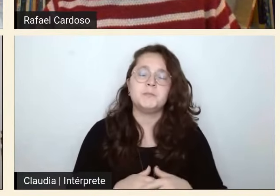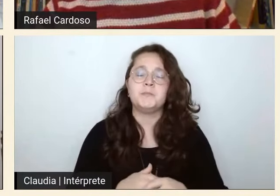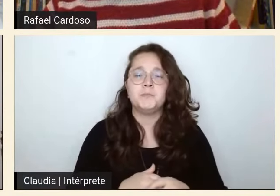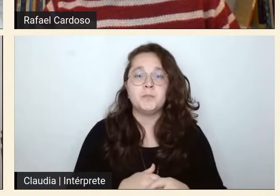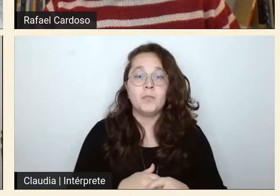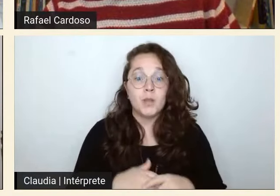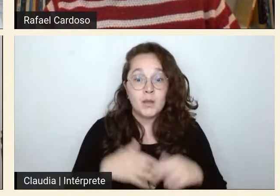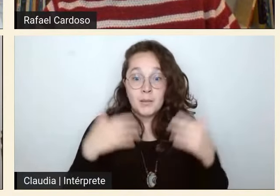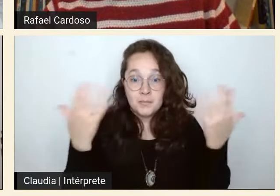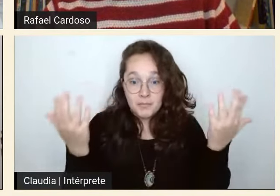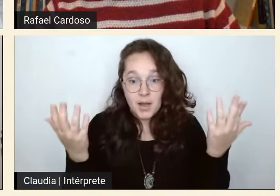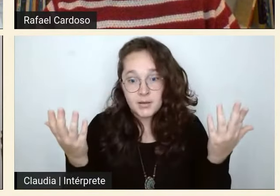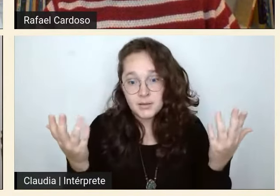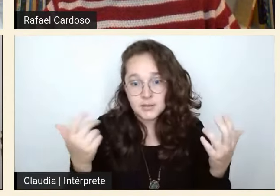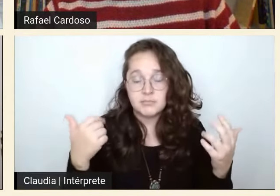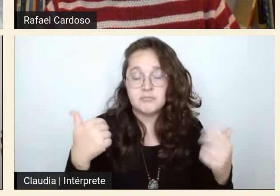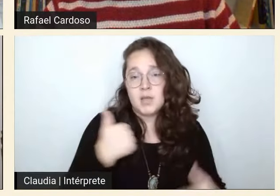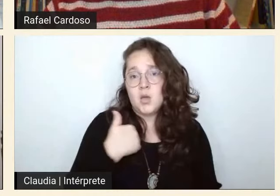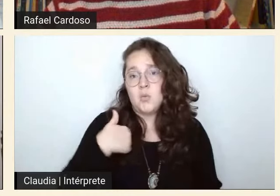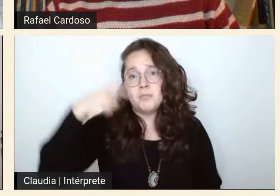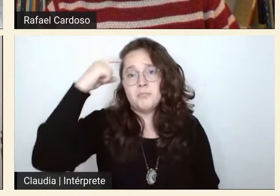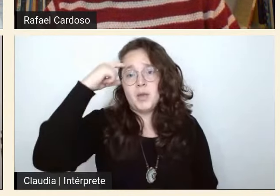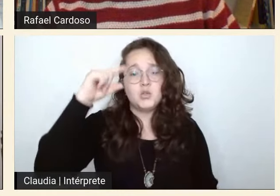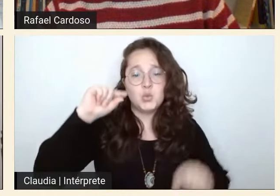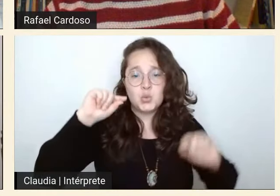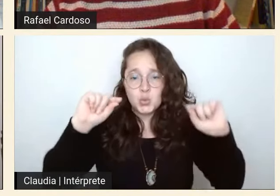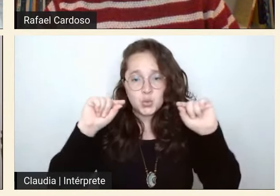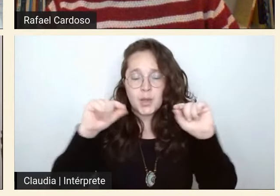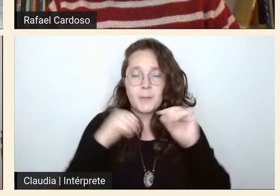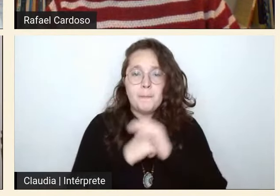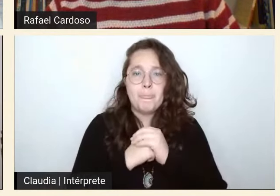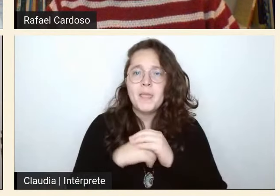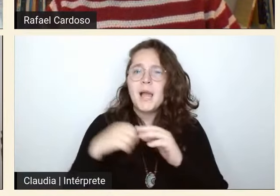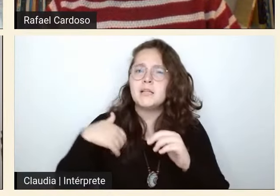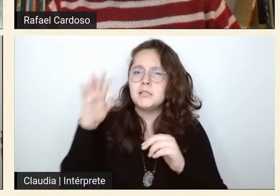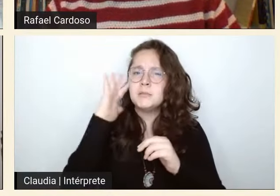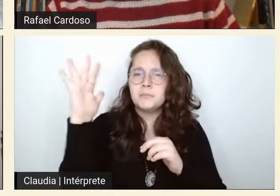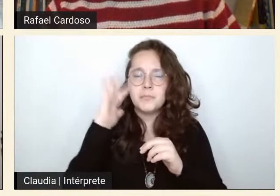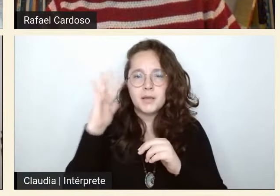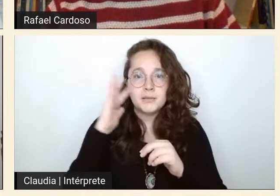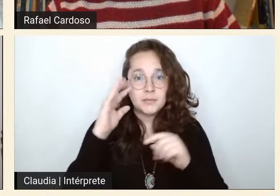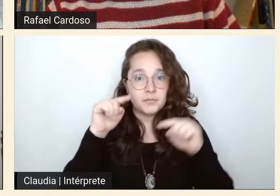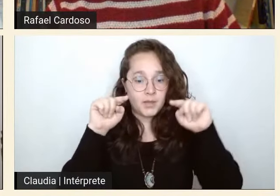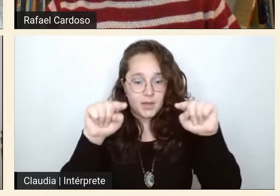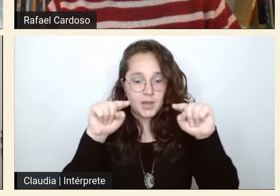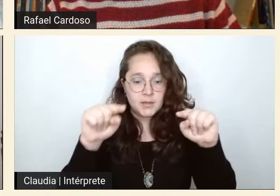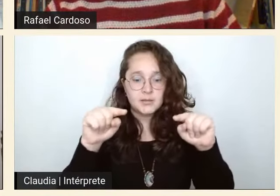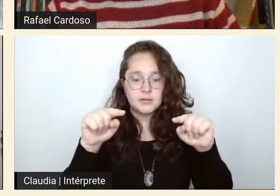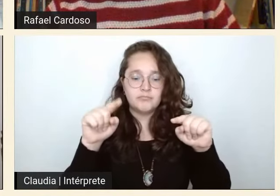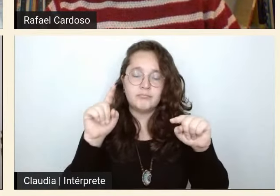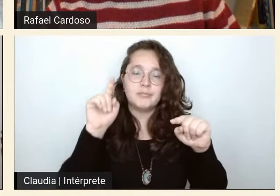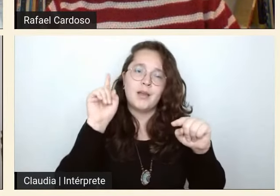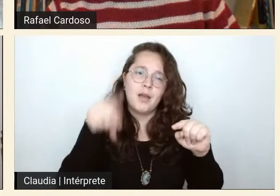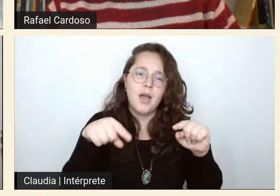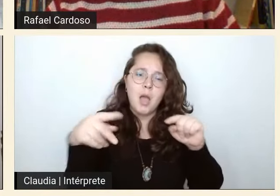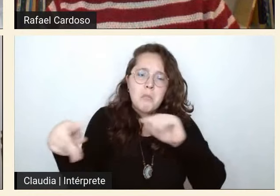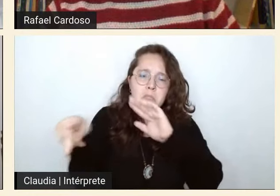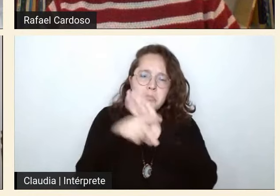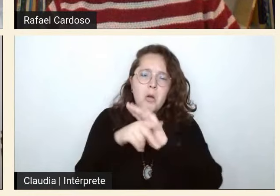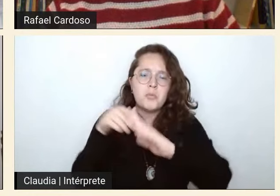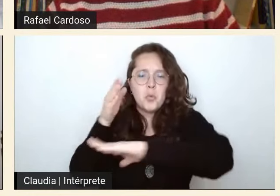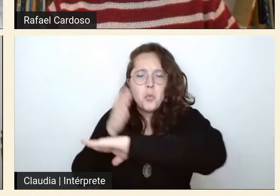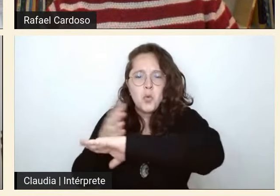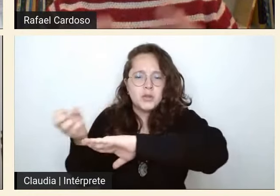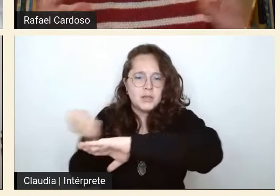Acho que quando a gente entende que o modernismo de 22 é apenas um fragmento, uma parte